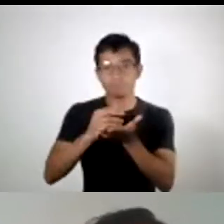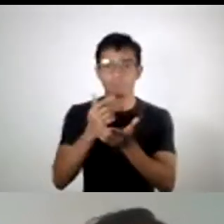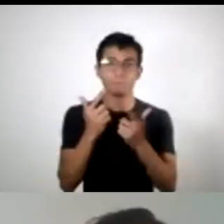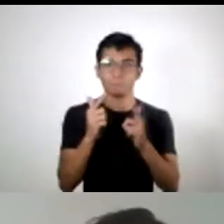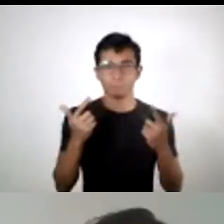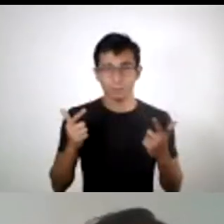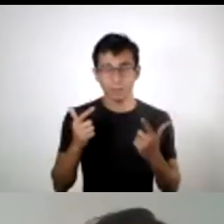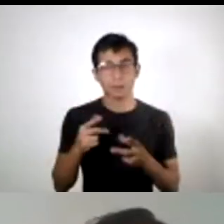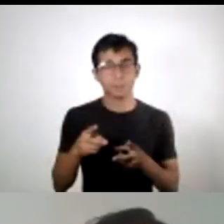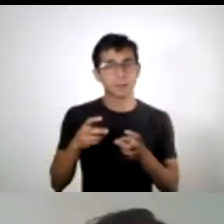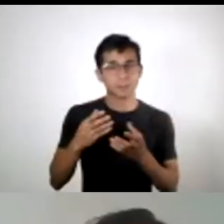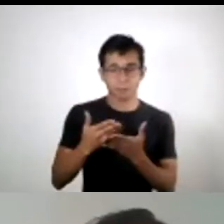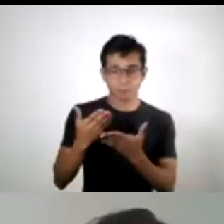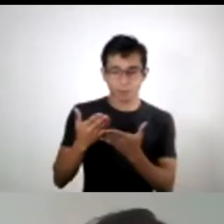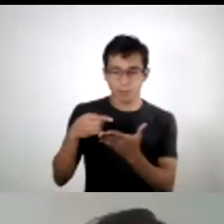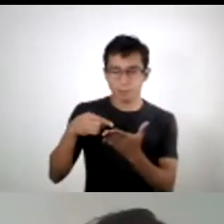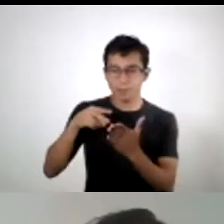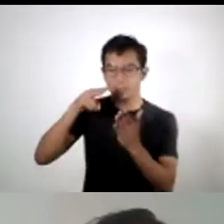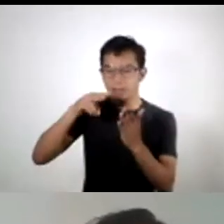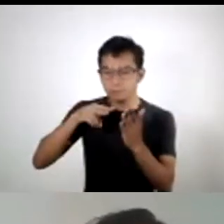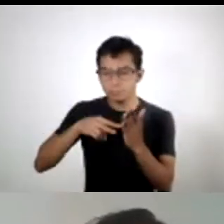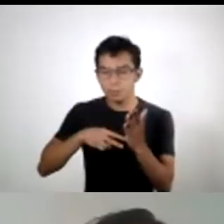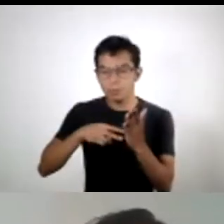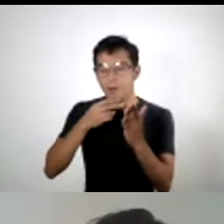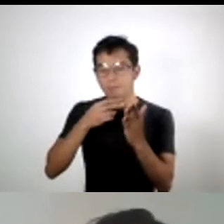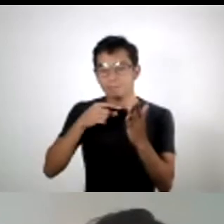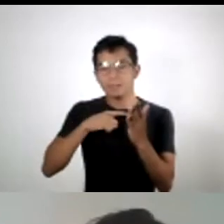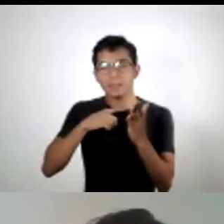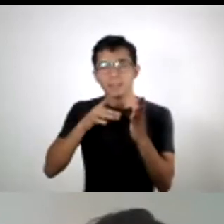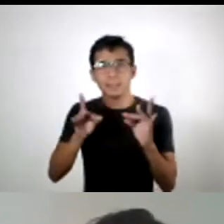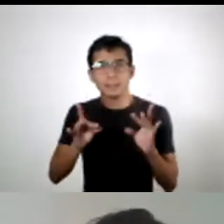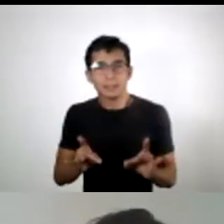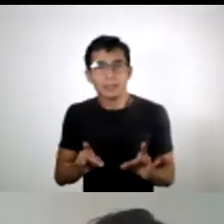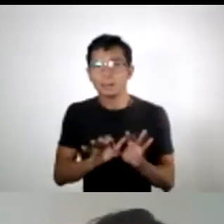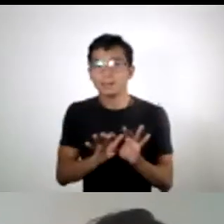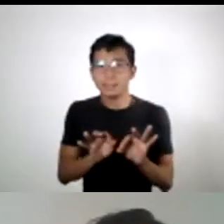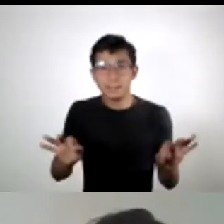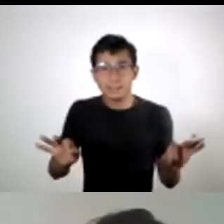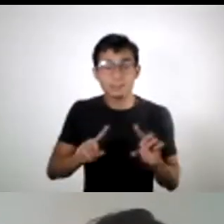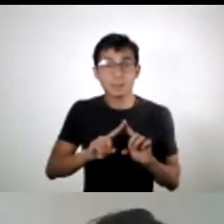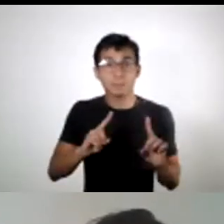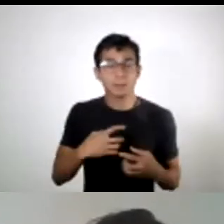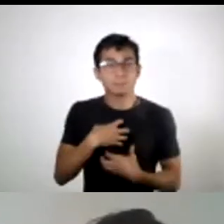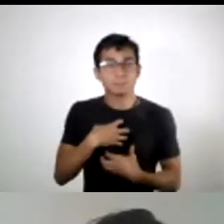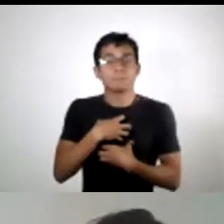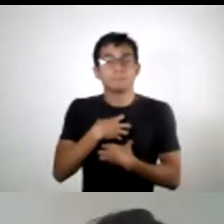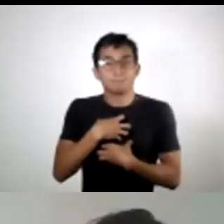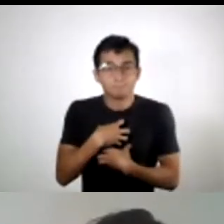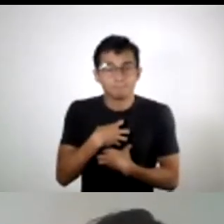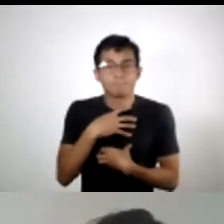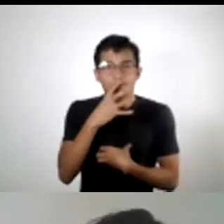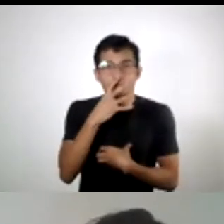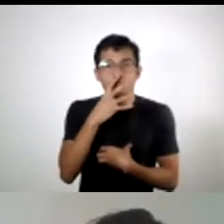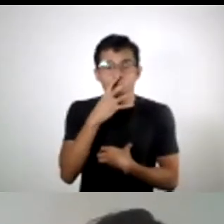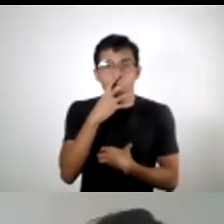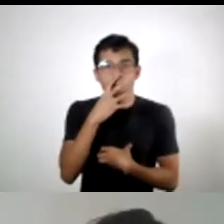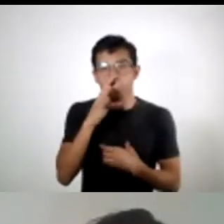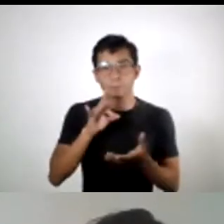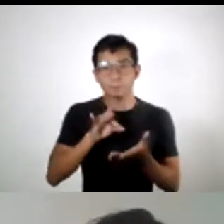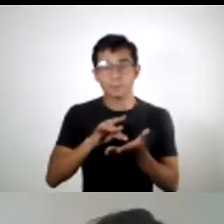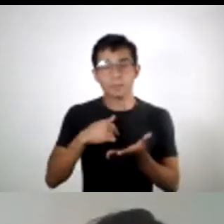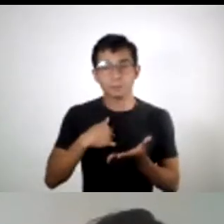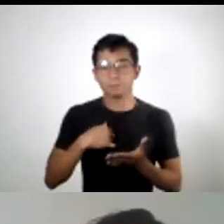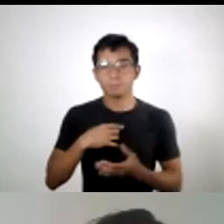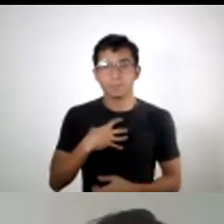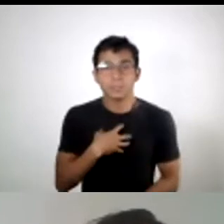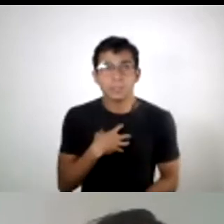nesse livro, nessa leitura, de forma simples, mas tão tocante, né? Assim, tô de verdade apaixonada,